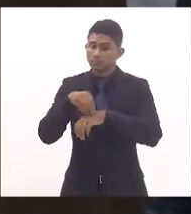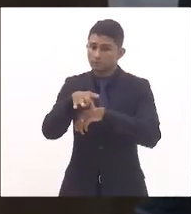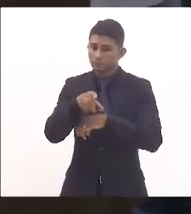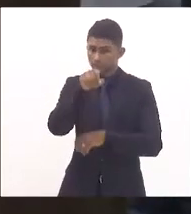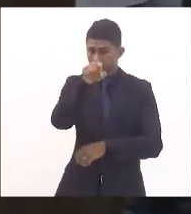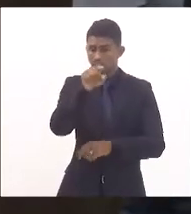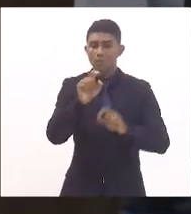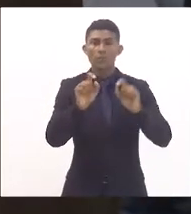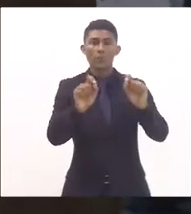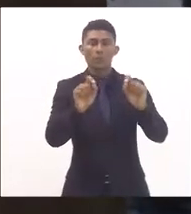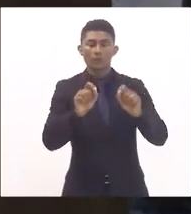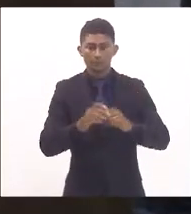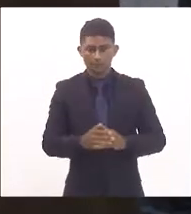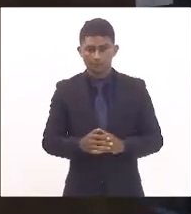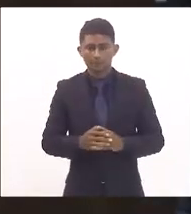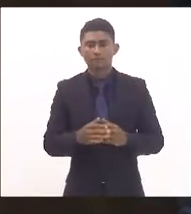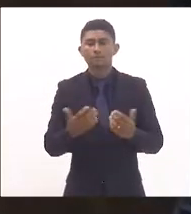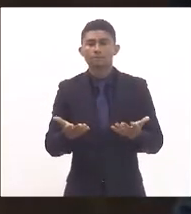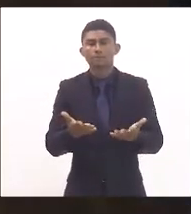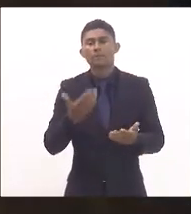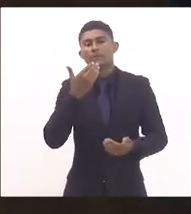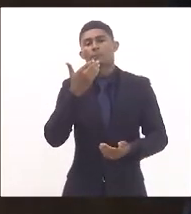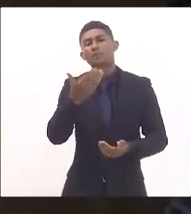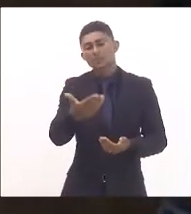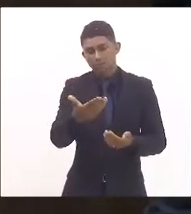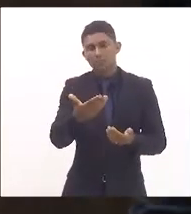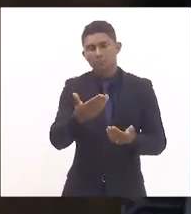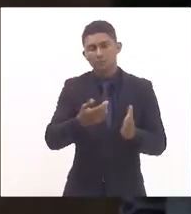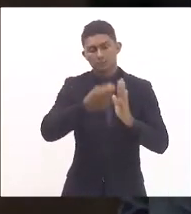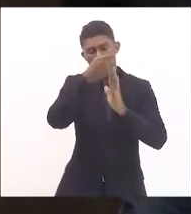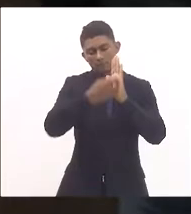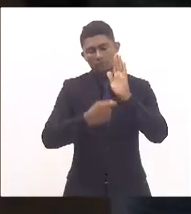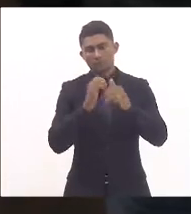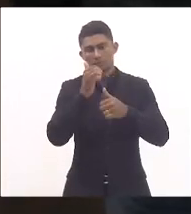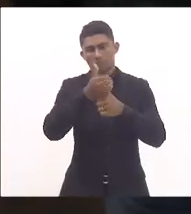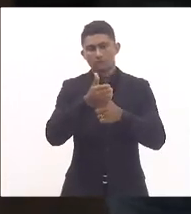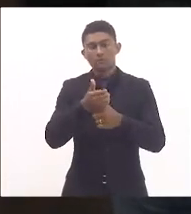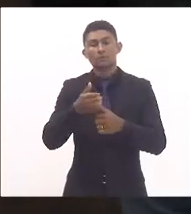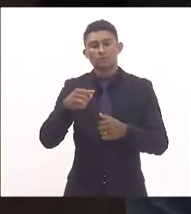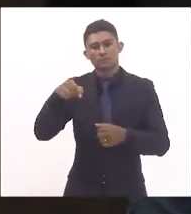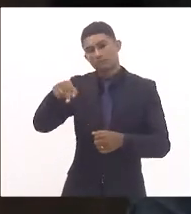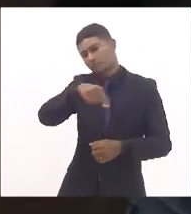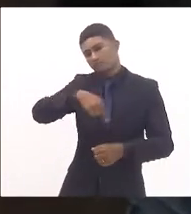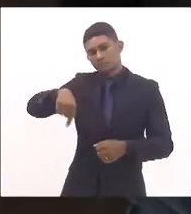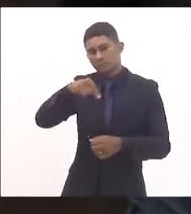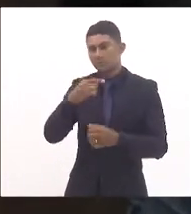Excelência que conclua por substitutivo e depois da conversa que fizemos aqui,